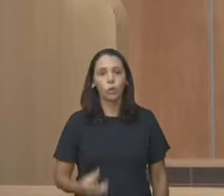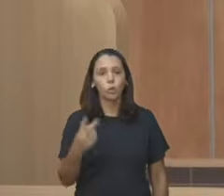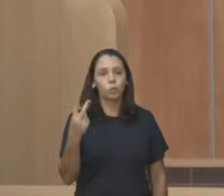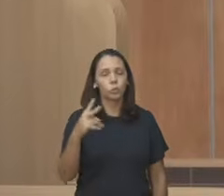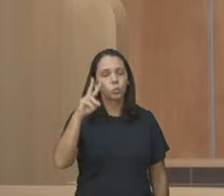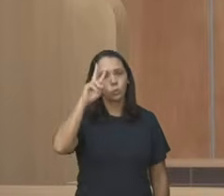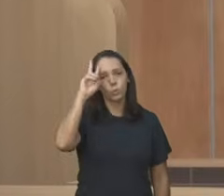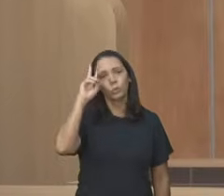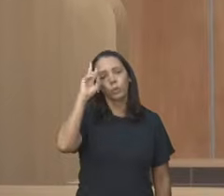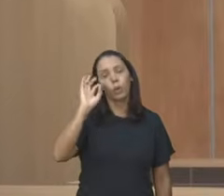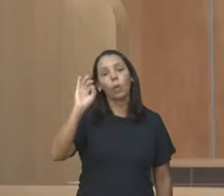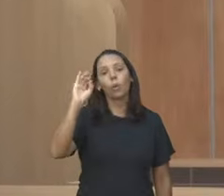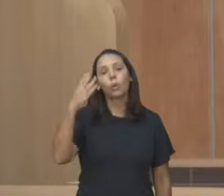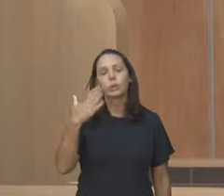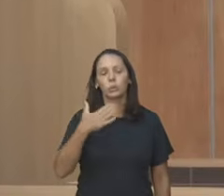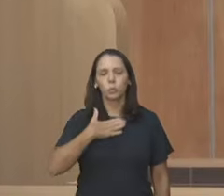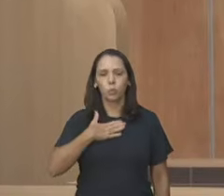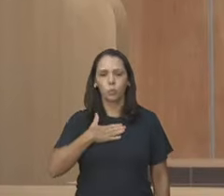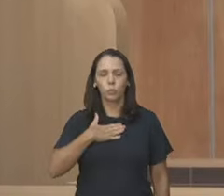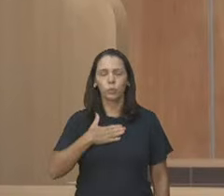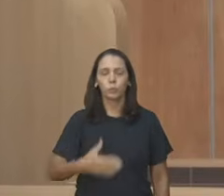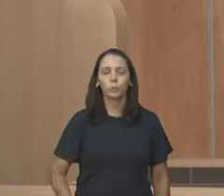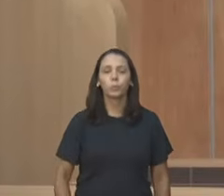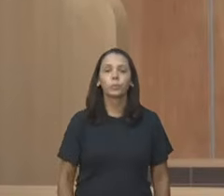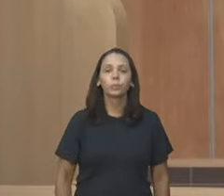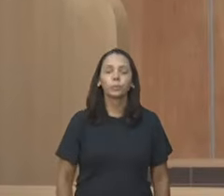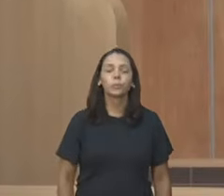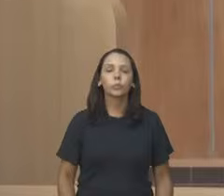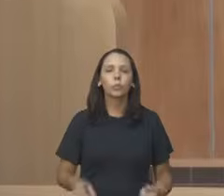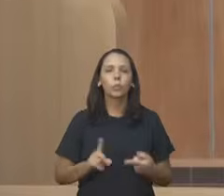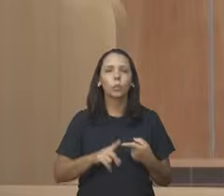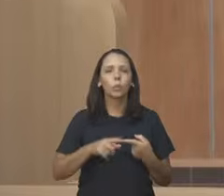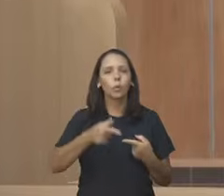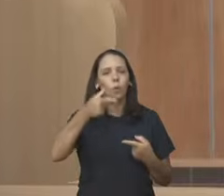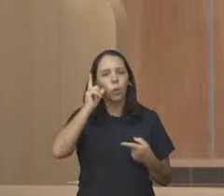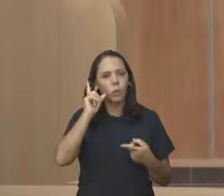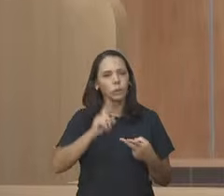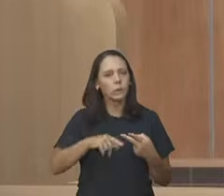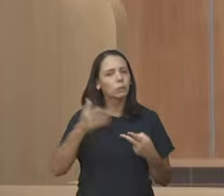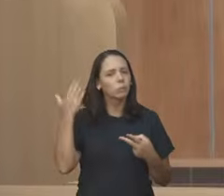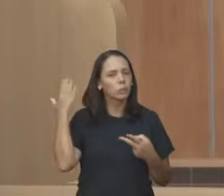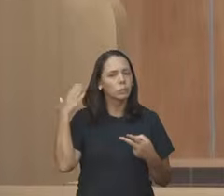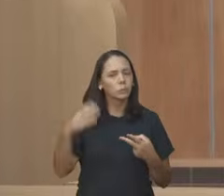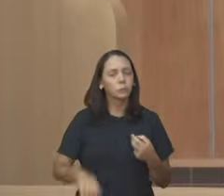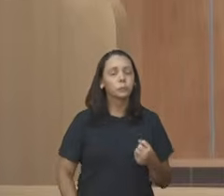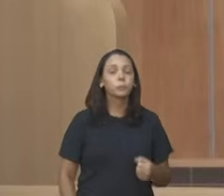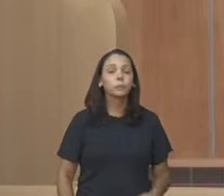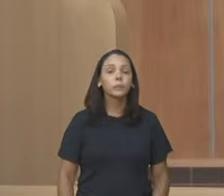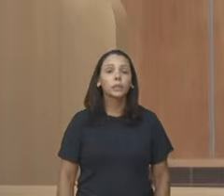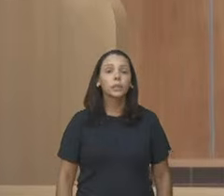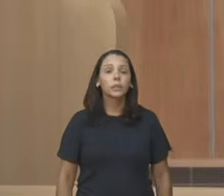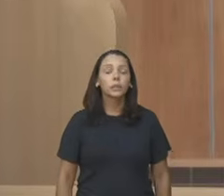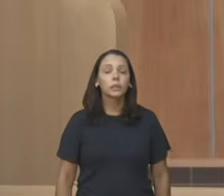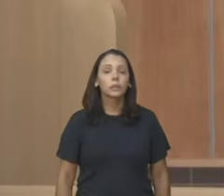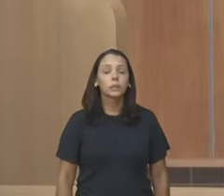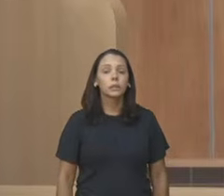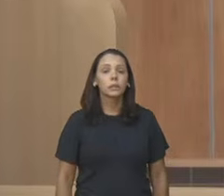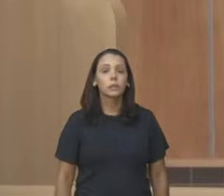um já faz um tempo e um recentemente agora. Aconteceu ontem. Primeiro eu quero falar de